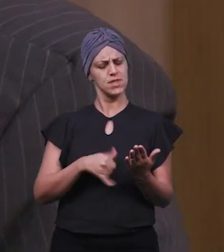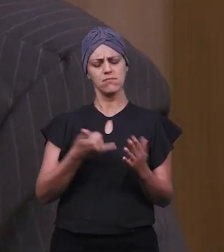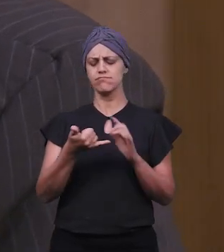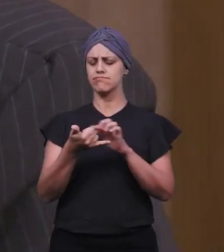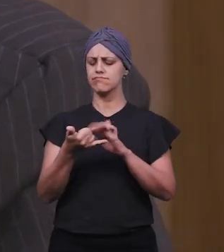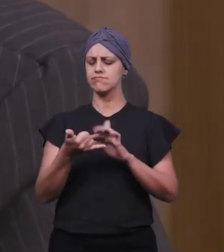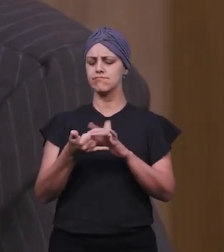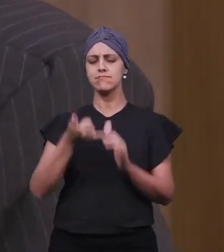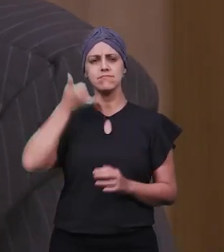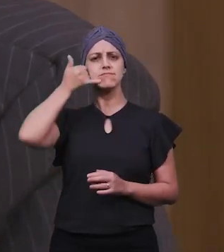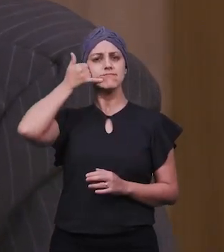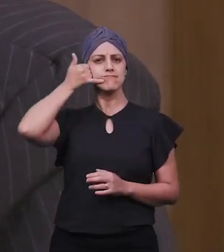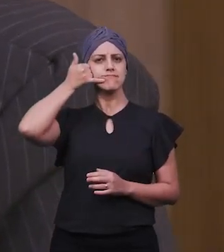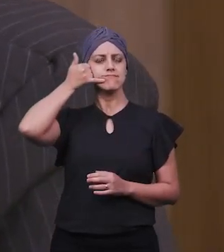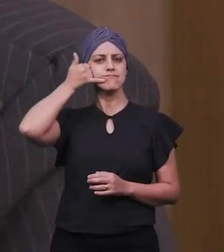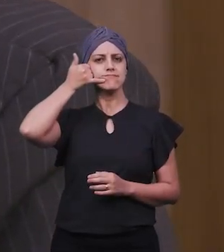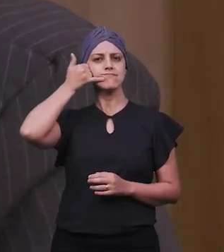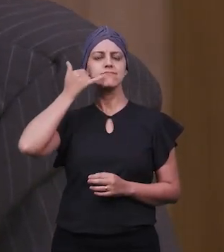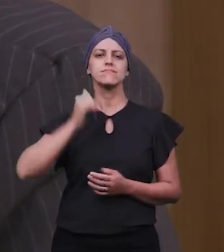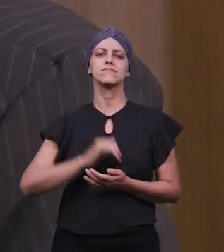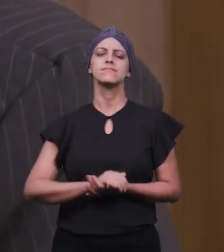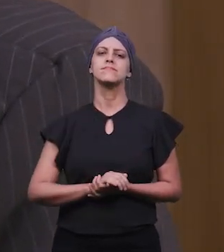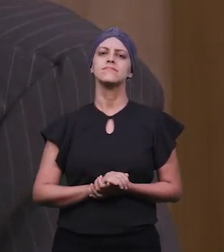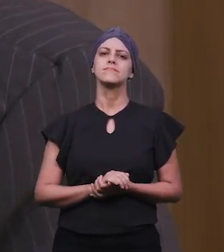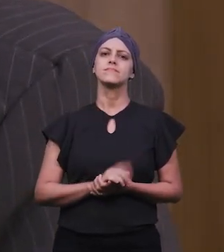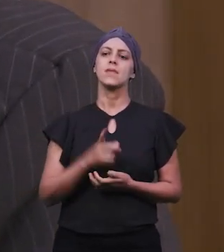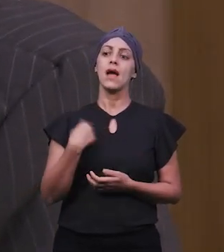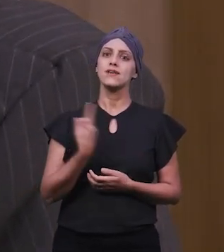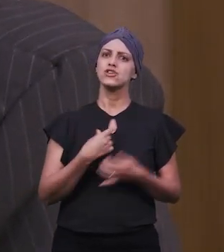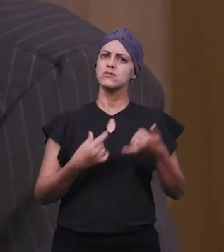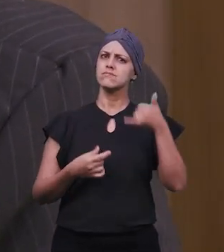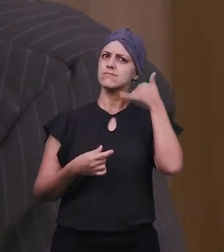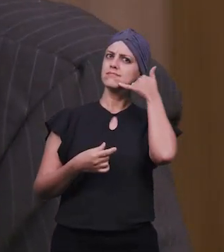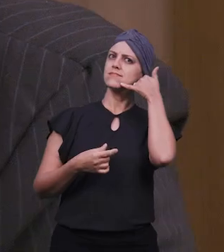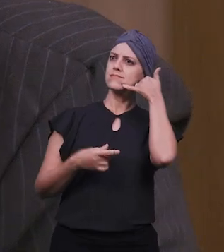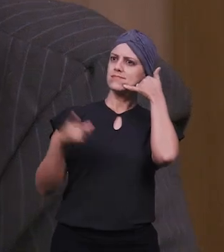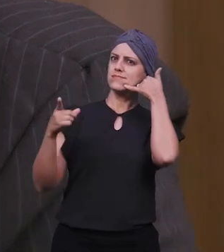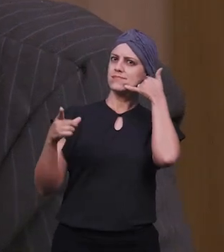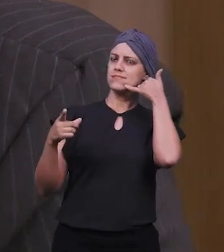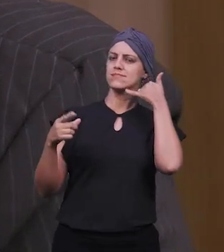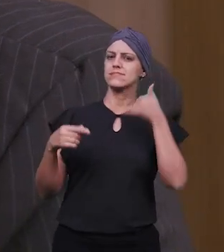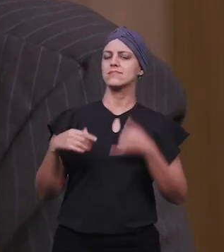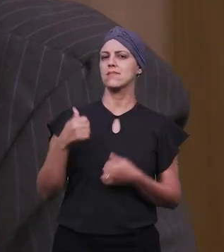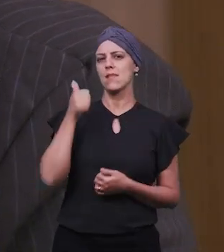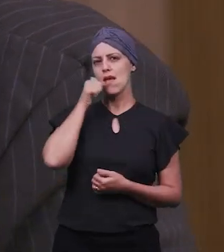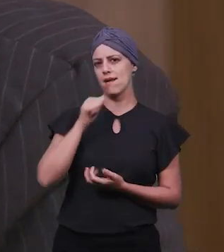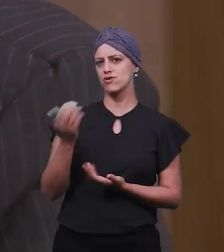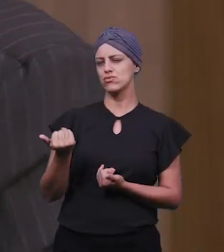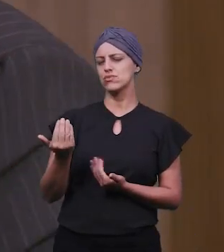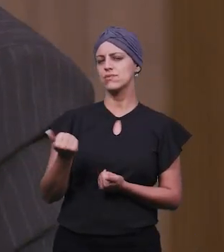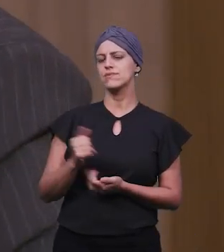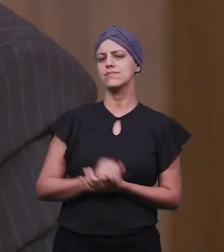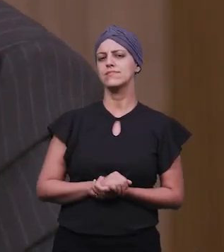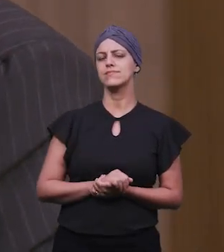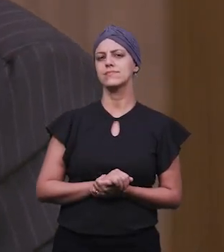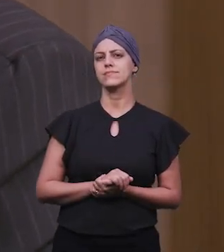ligou e, atendendo essa jovem, ela